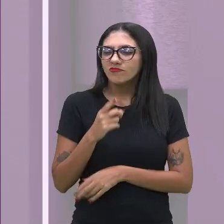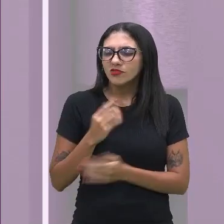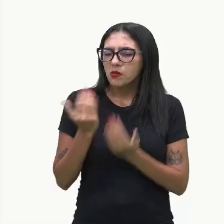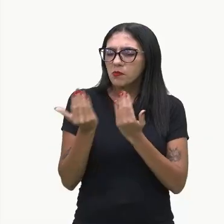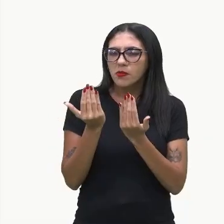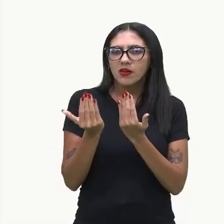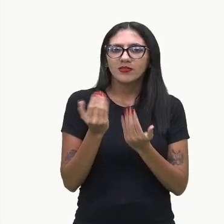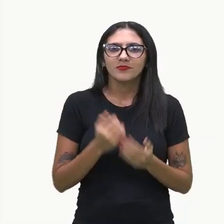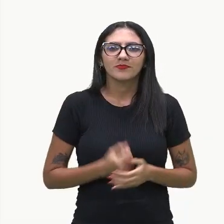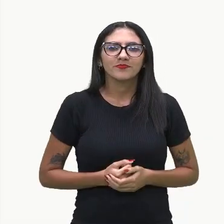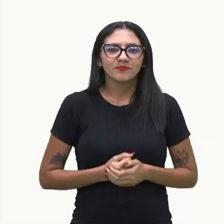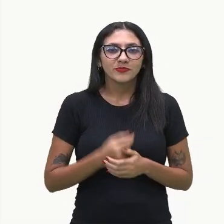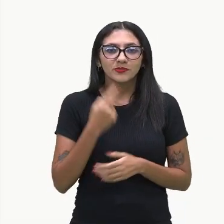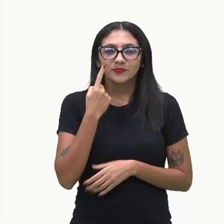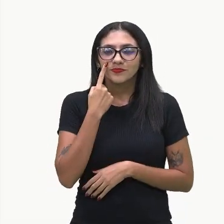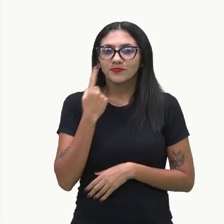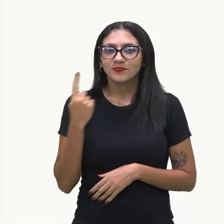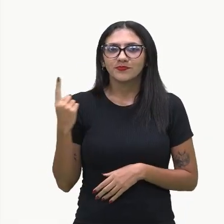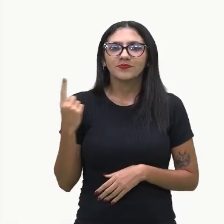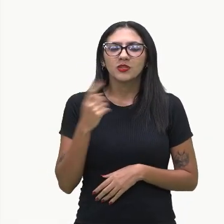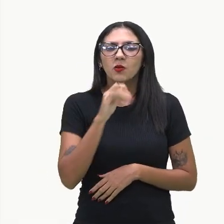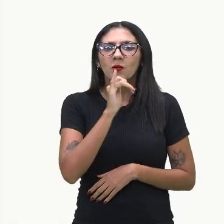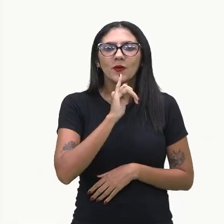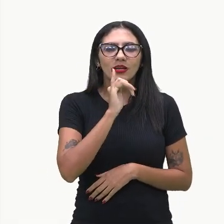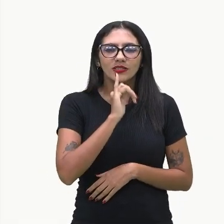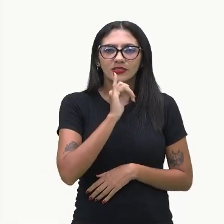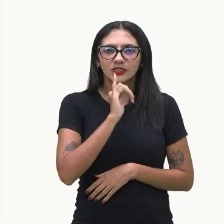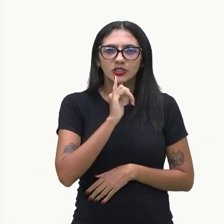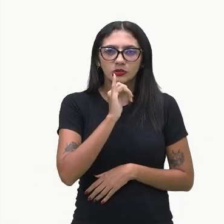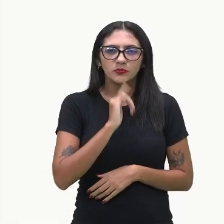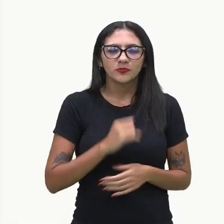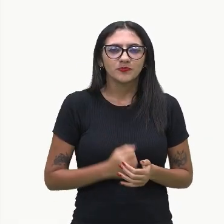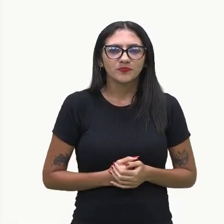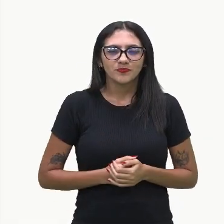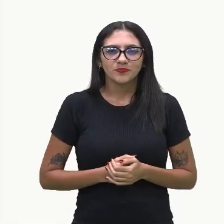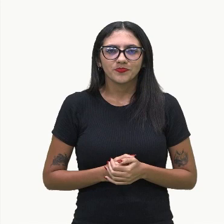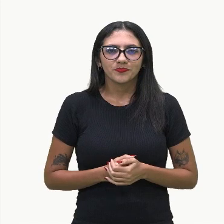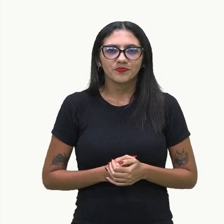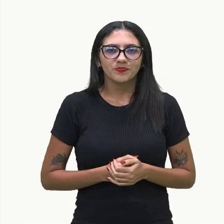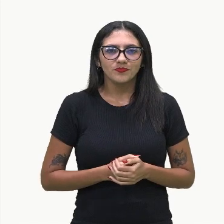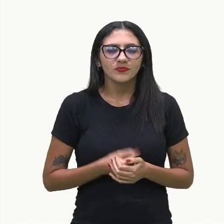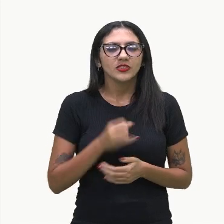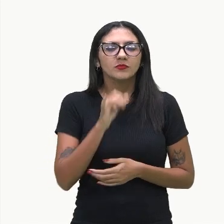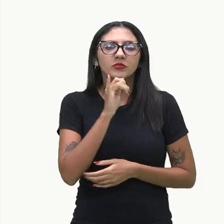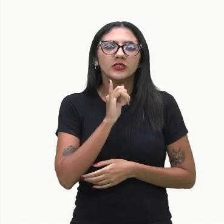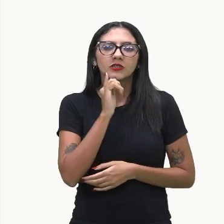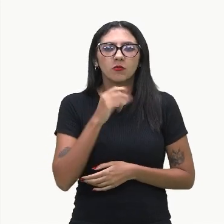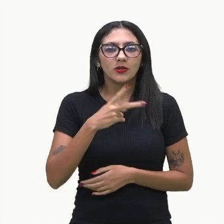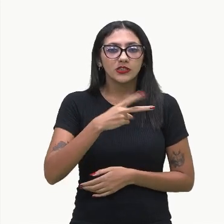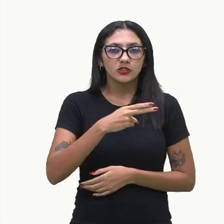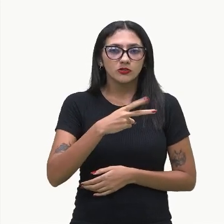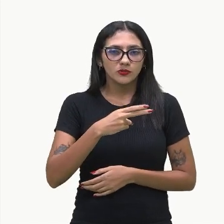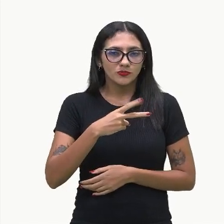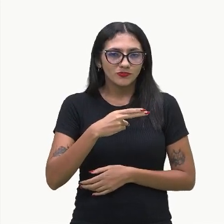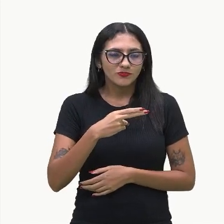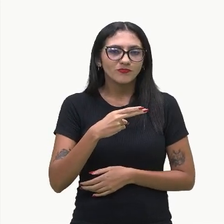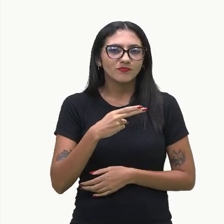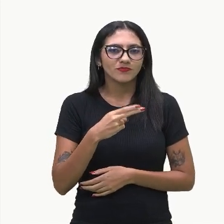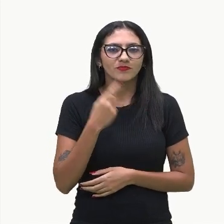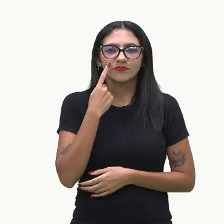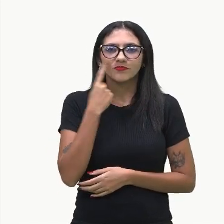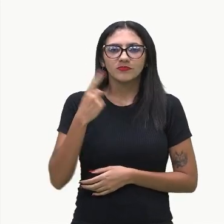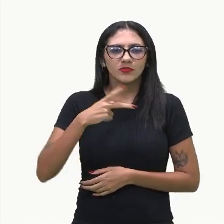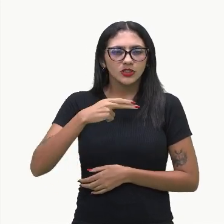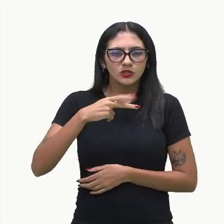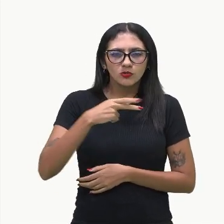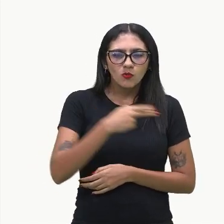Observem um exemplo de aplicação de ângulos opostos pelo vértice no nosso dia a dia. Quando nós vamos usar a tesoura. Observe aí que